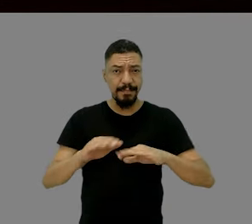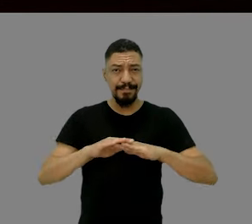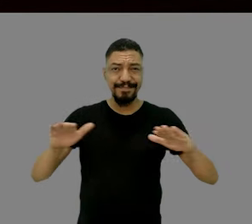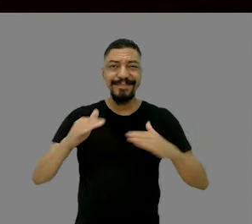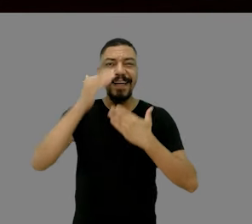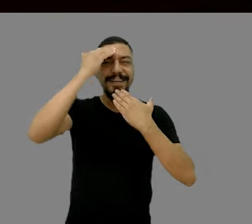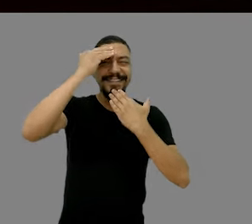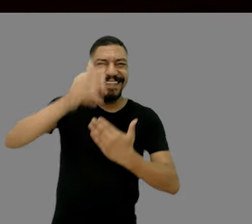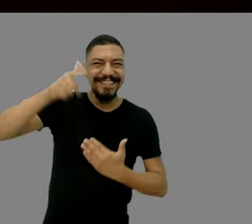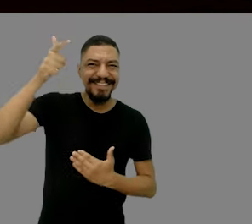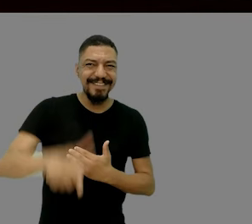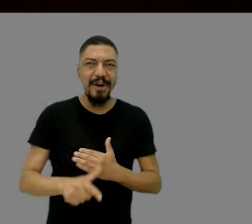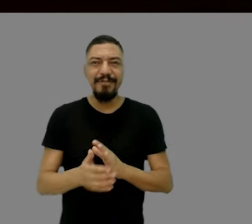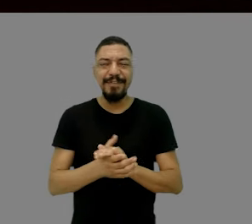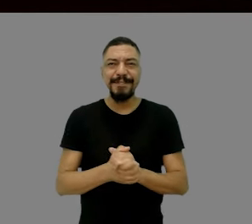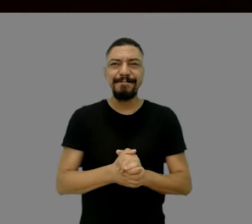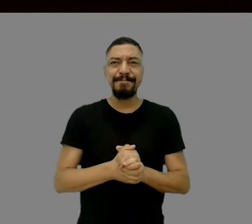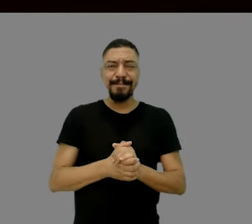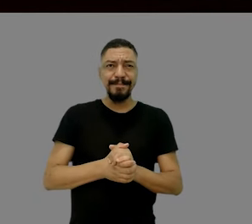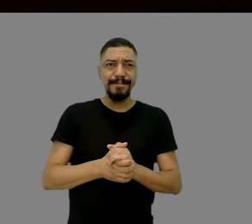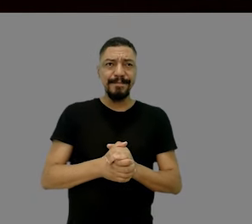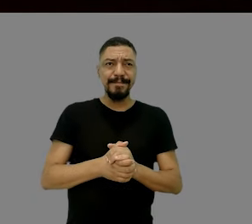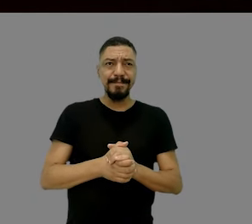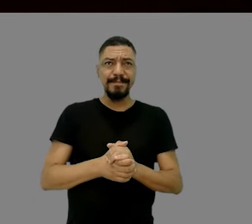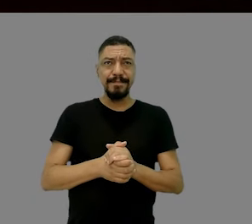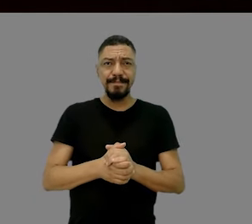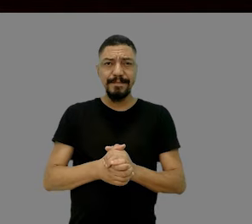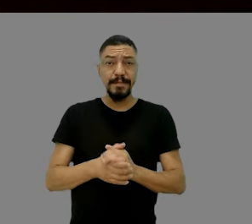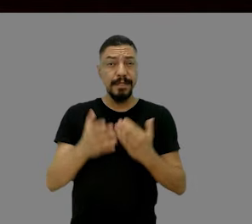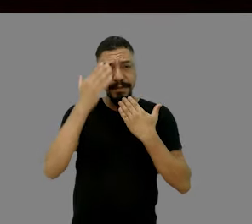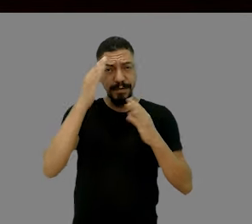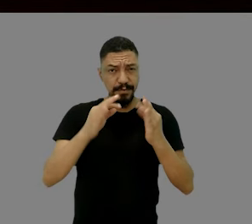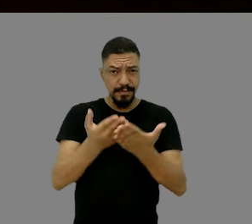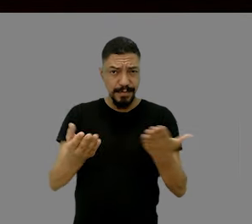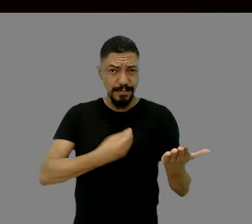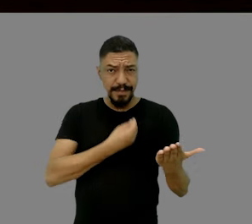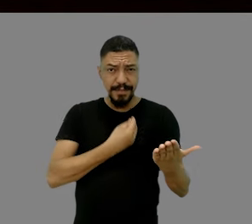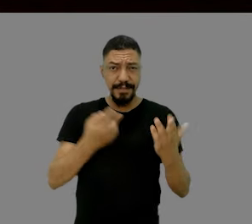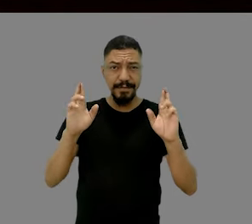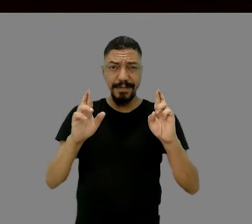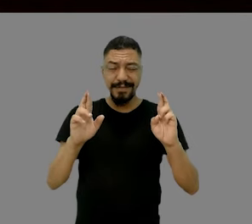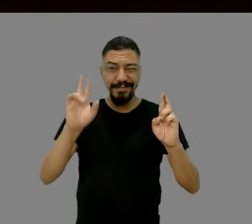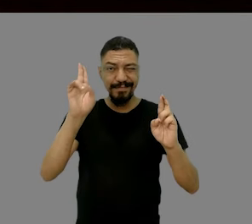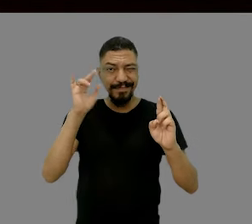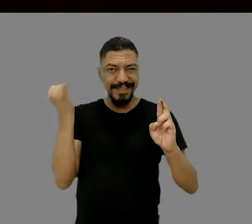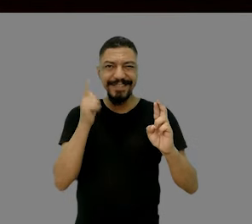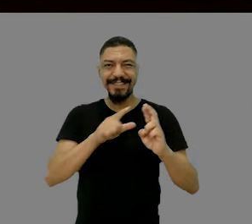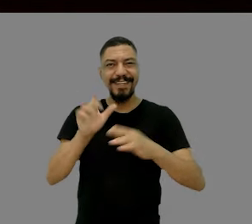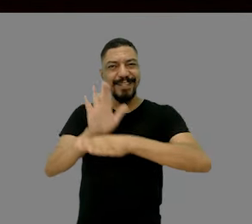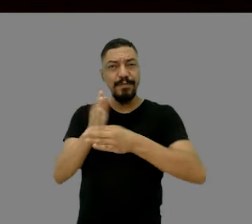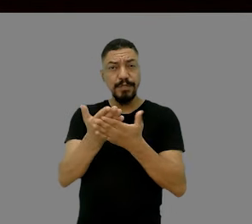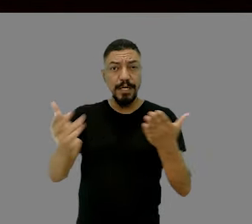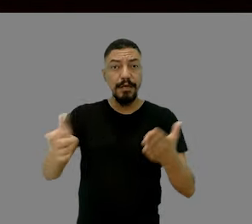aqui. Espero que seja útil. Agradecer quem nos viu de casa. Essa live vai ficar disponível, né,